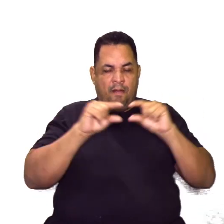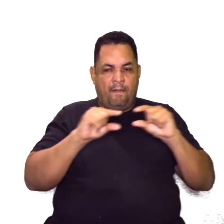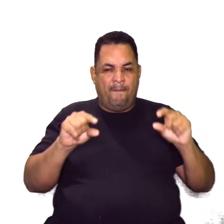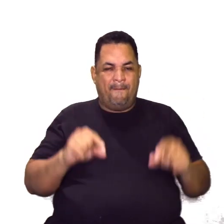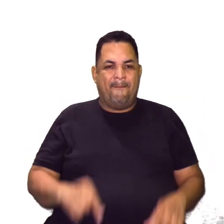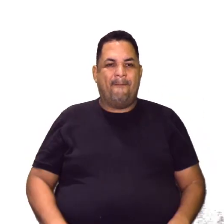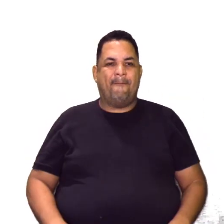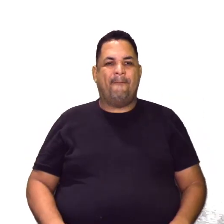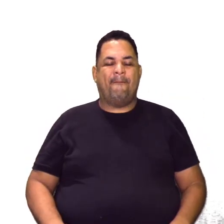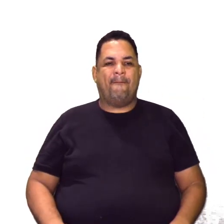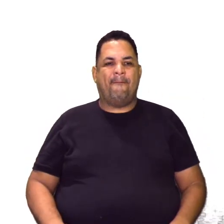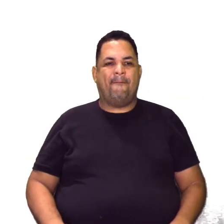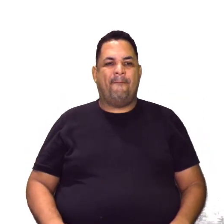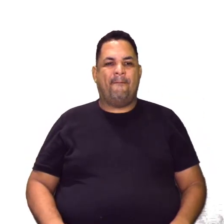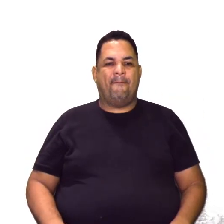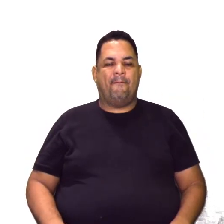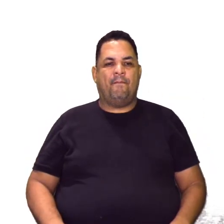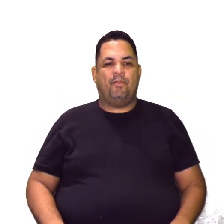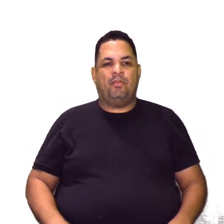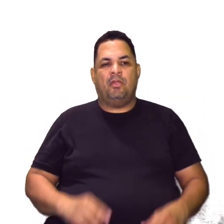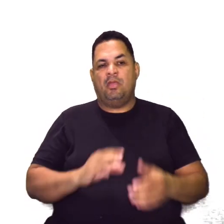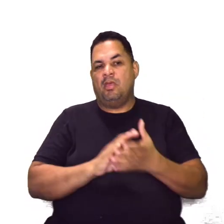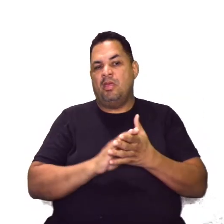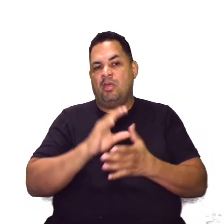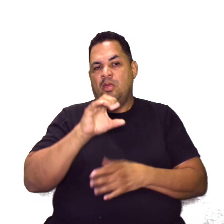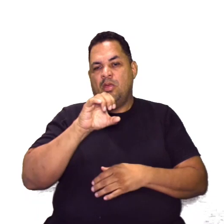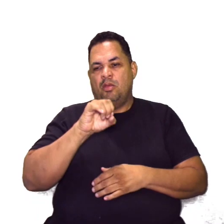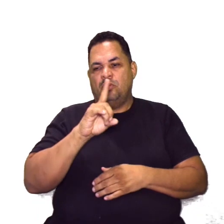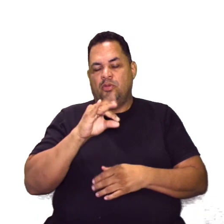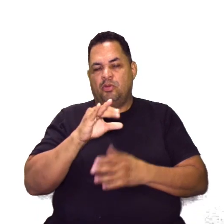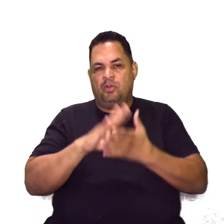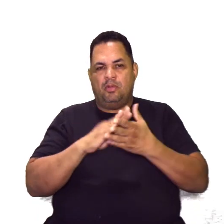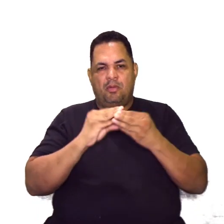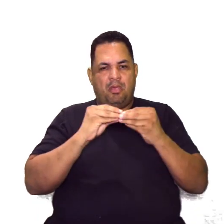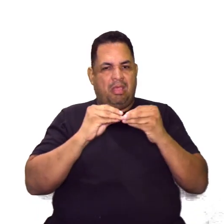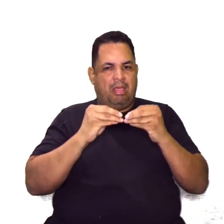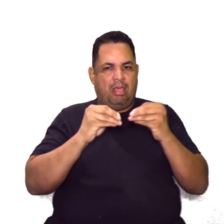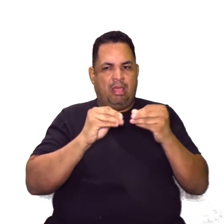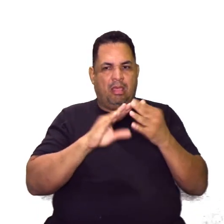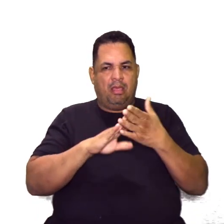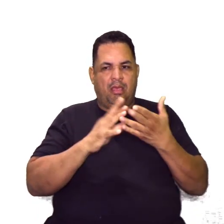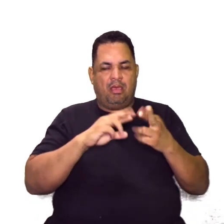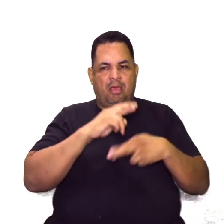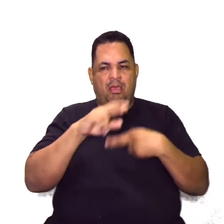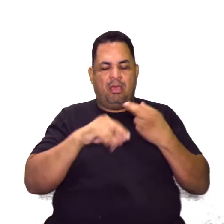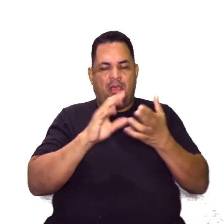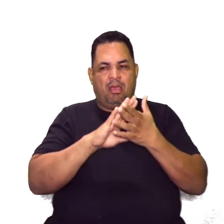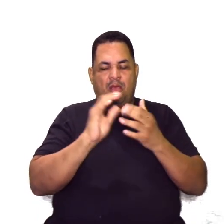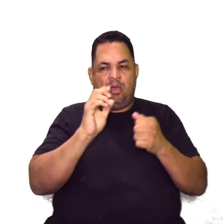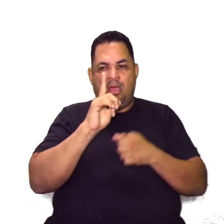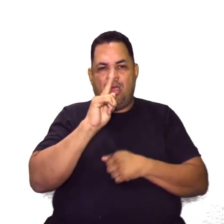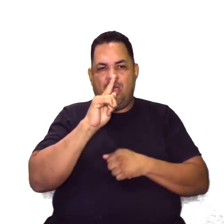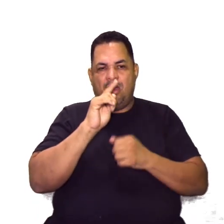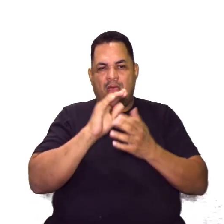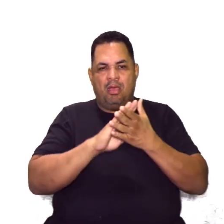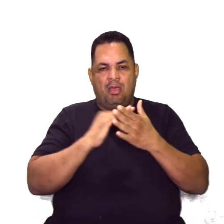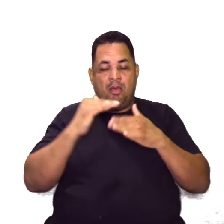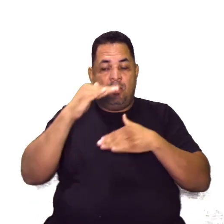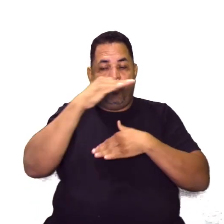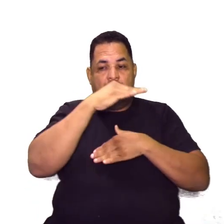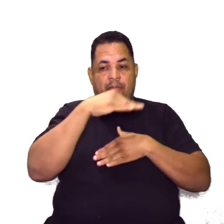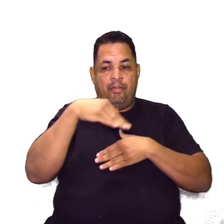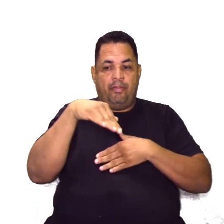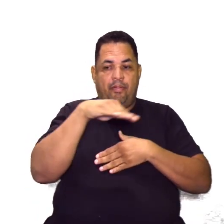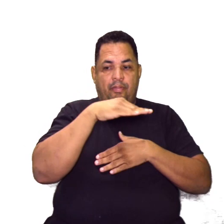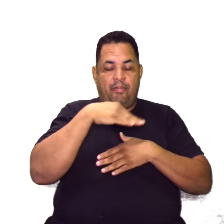diz que sódio é molécula cera, reage com a água onde flutua, que é um metal que